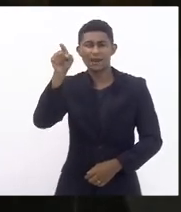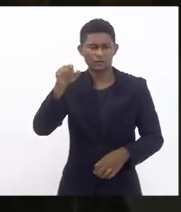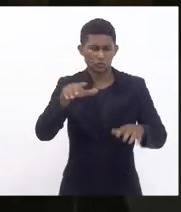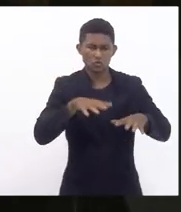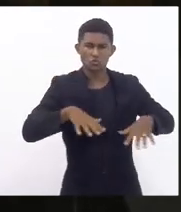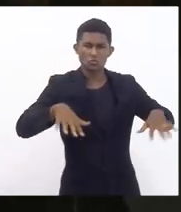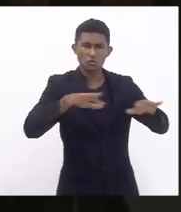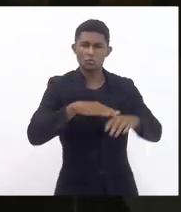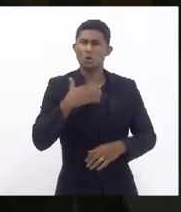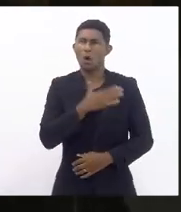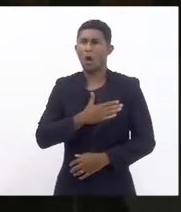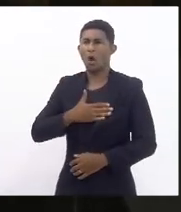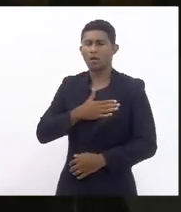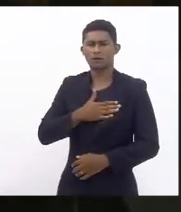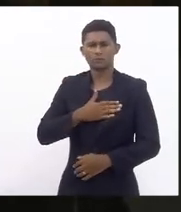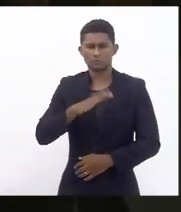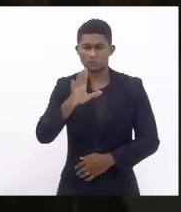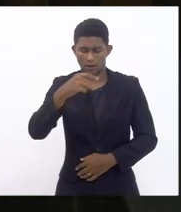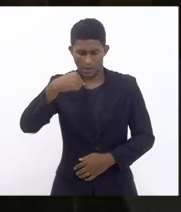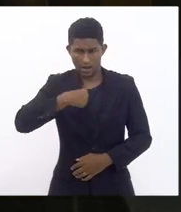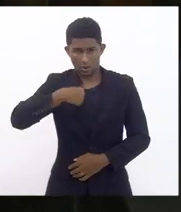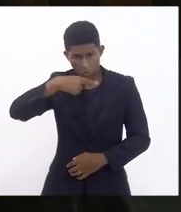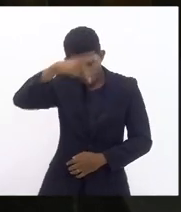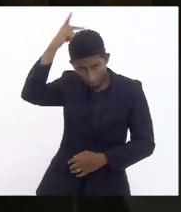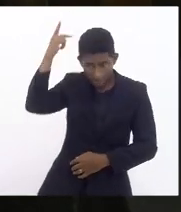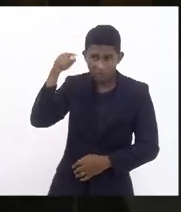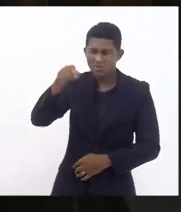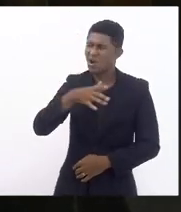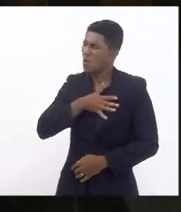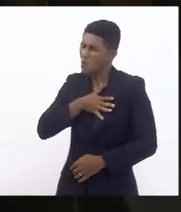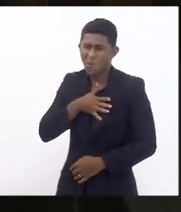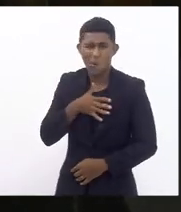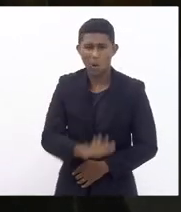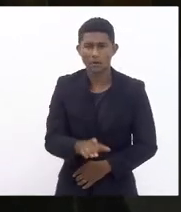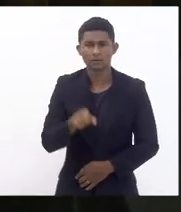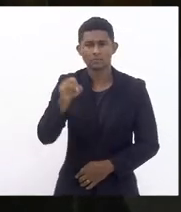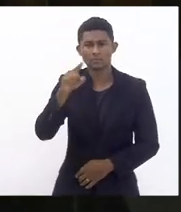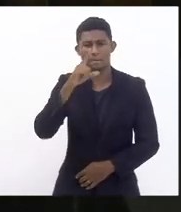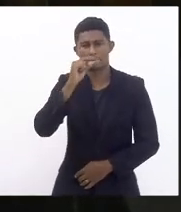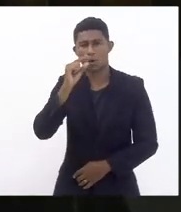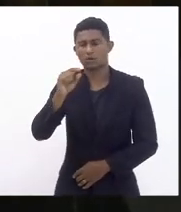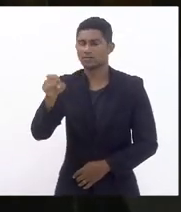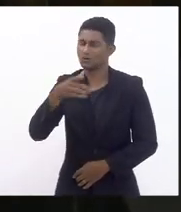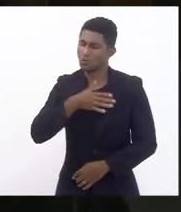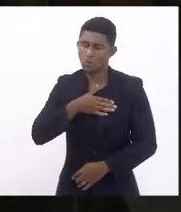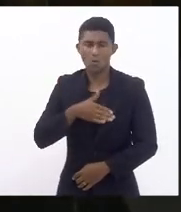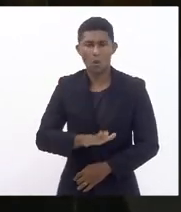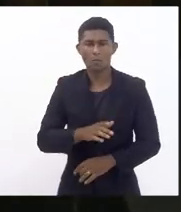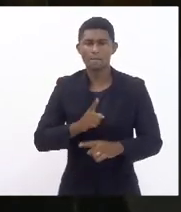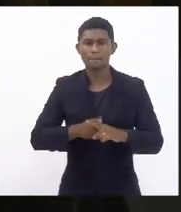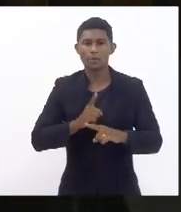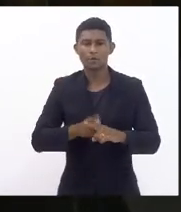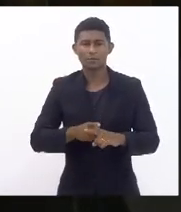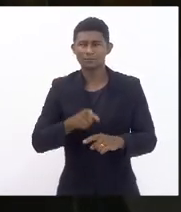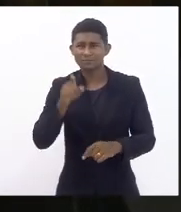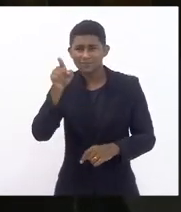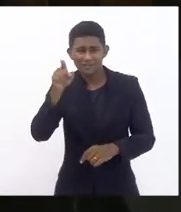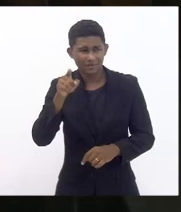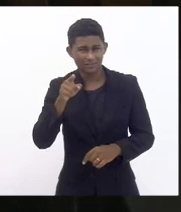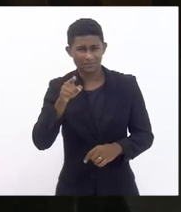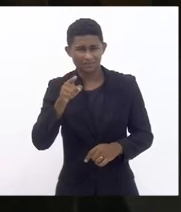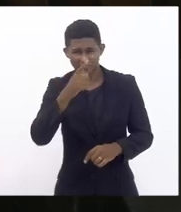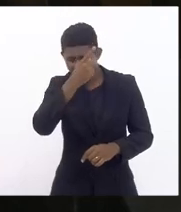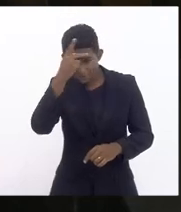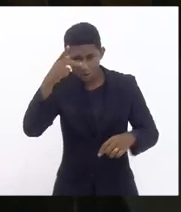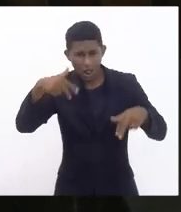mim, eu repudio, porque a vida humana está acima de